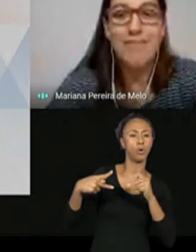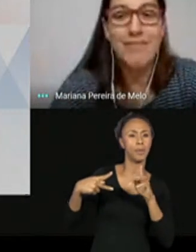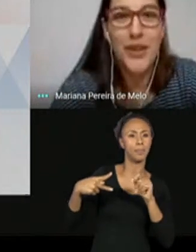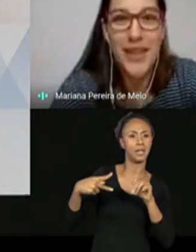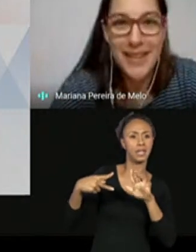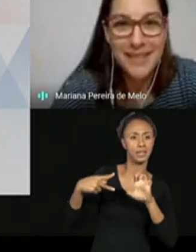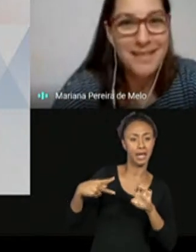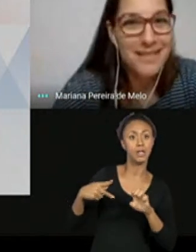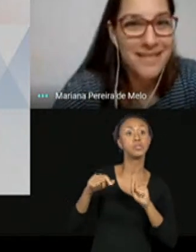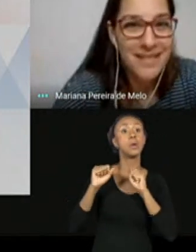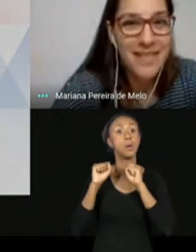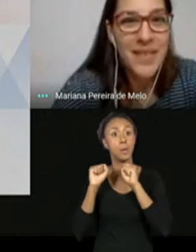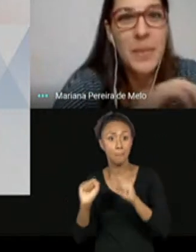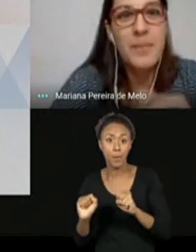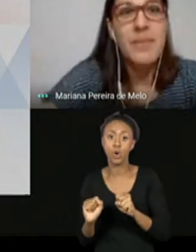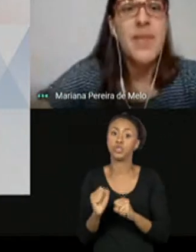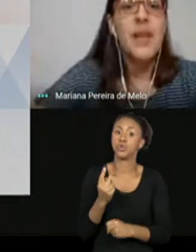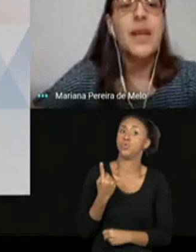1, ok?